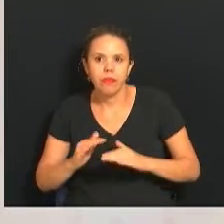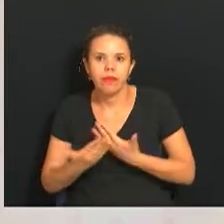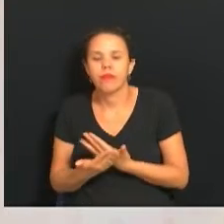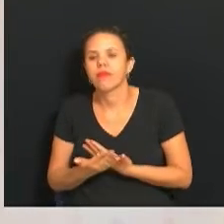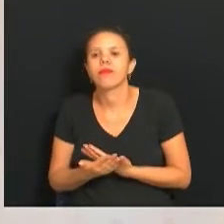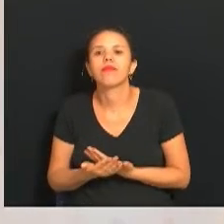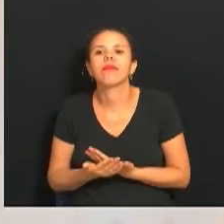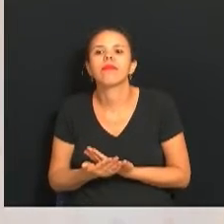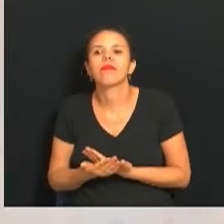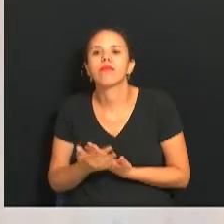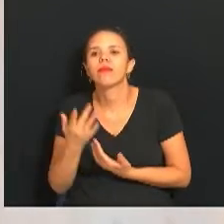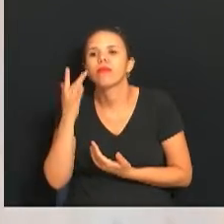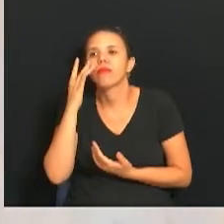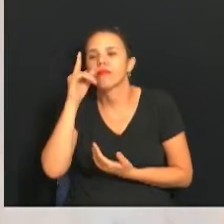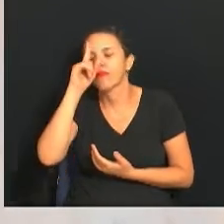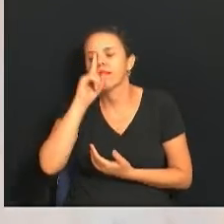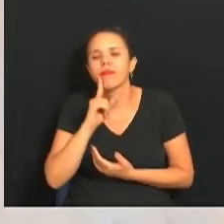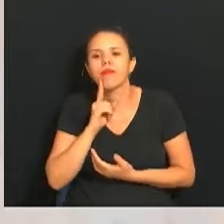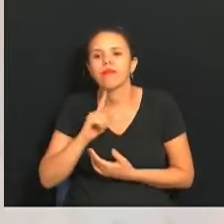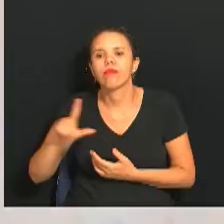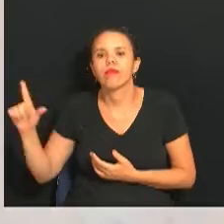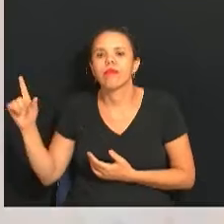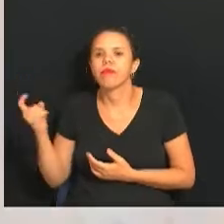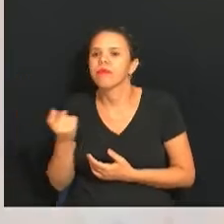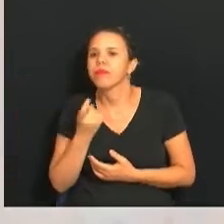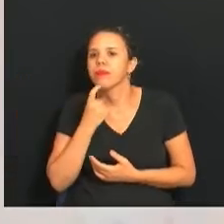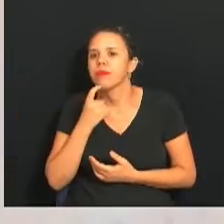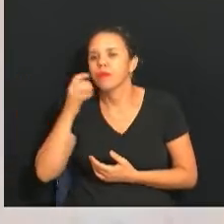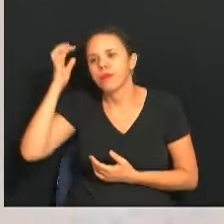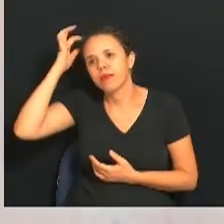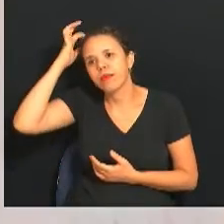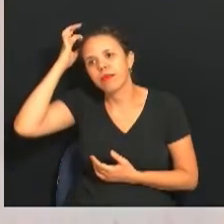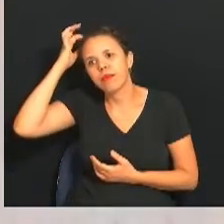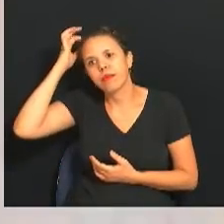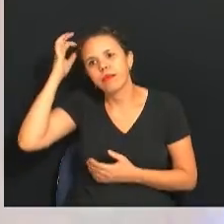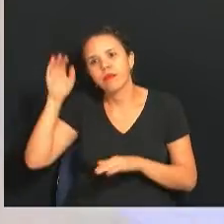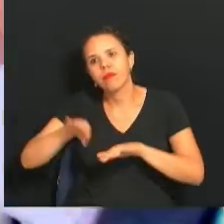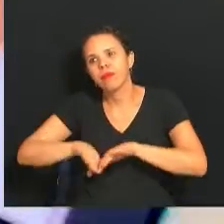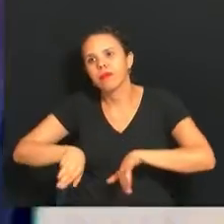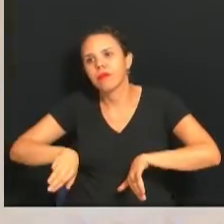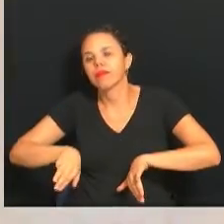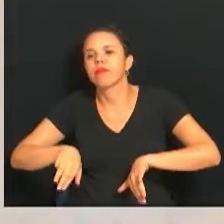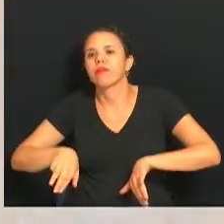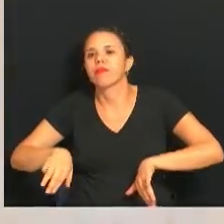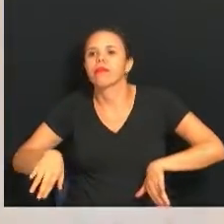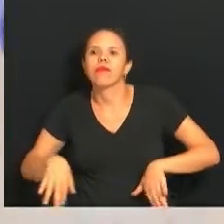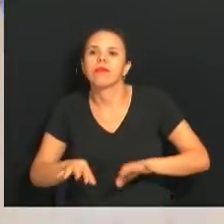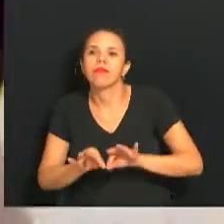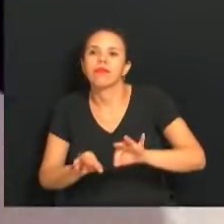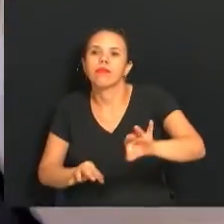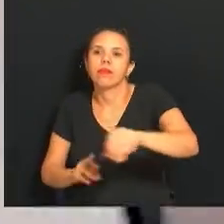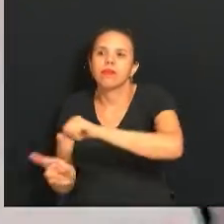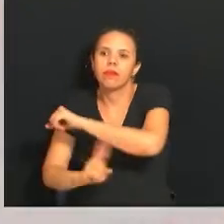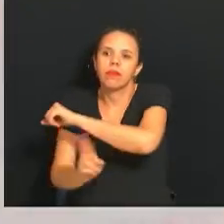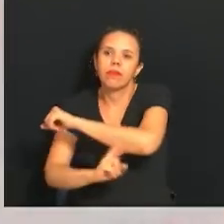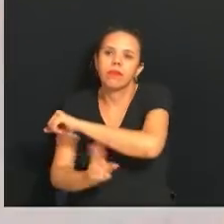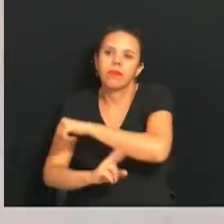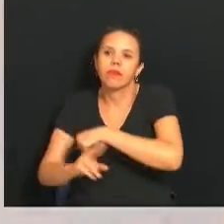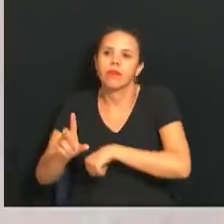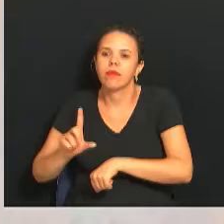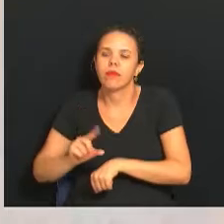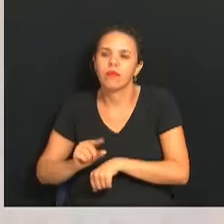dos Dourados fica na região leste de Campinas e é cortado em boa parte de sua extensão pela rodovia Dom Pedro